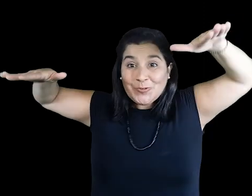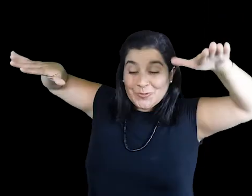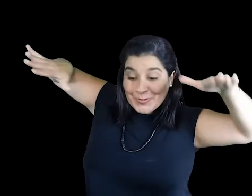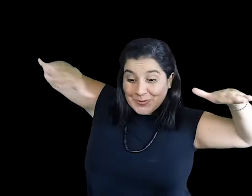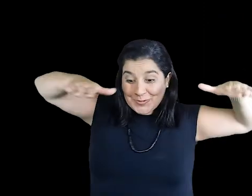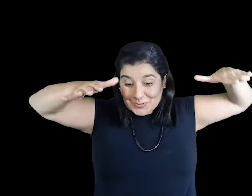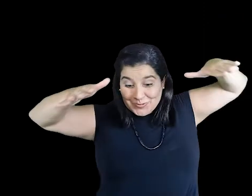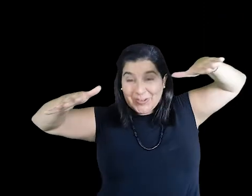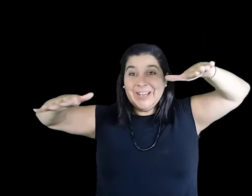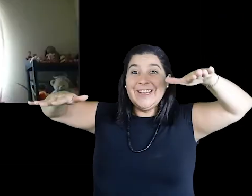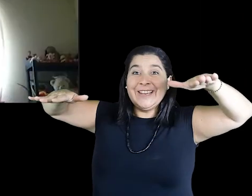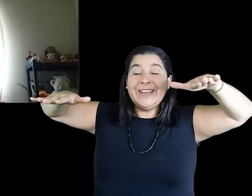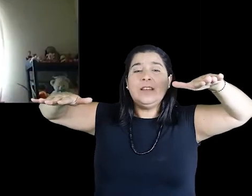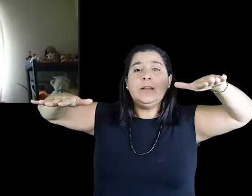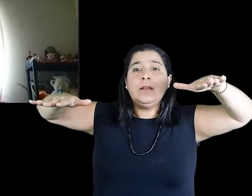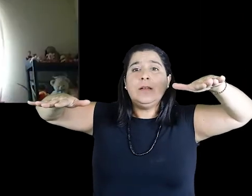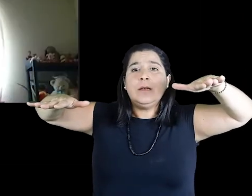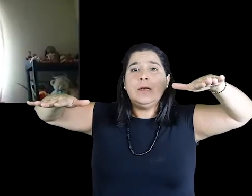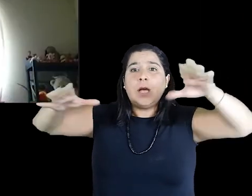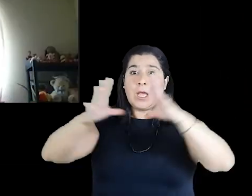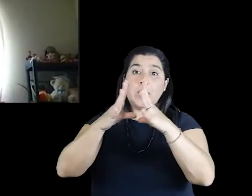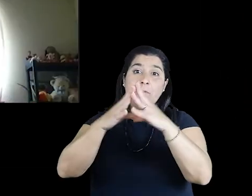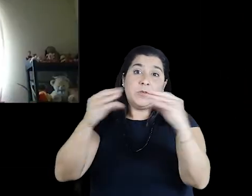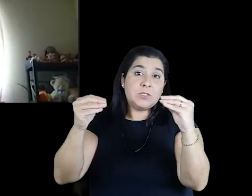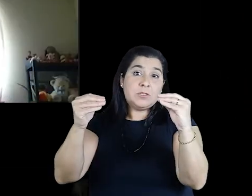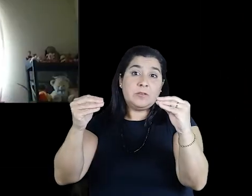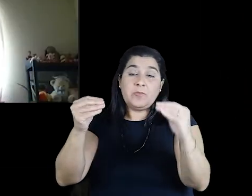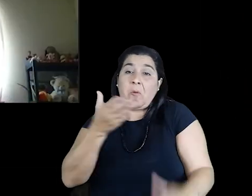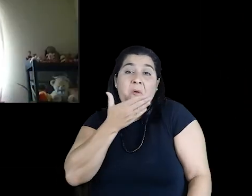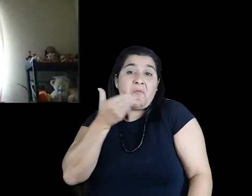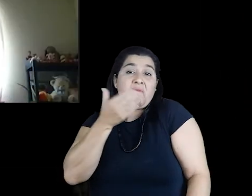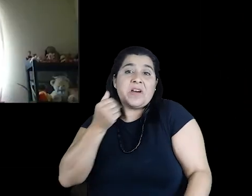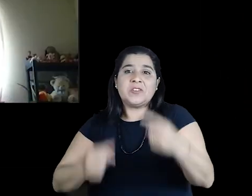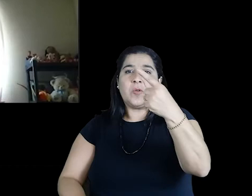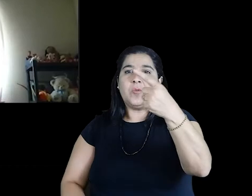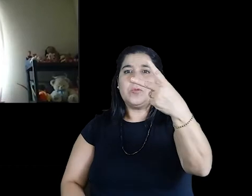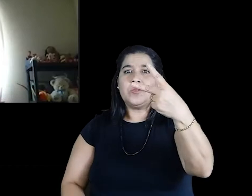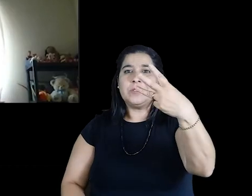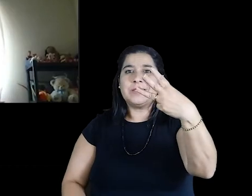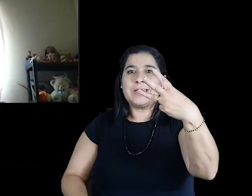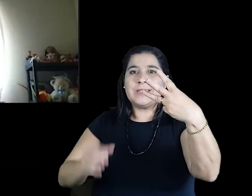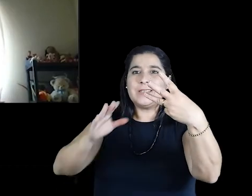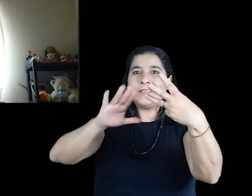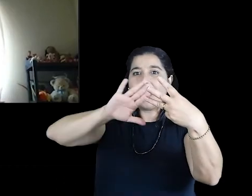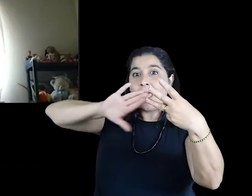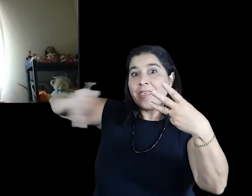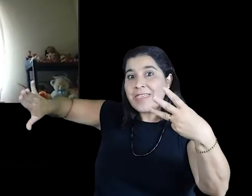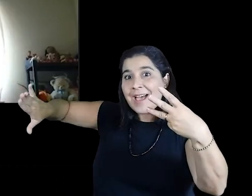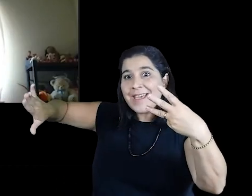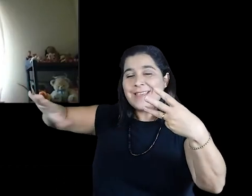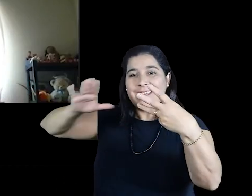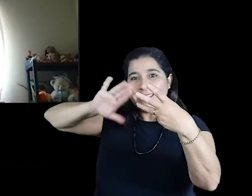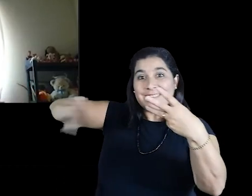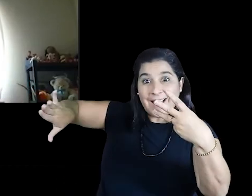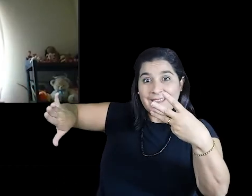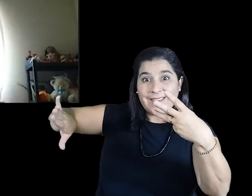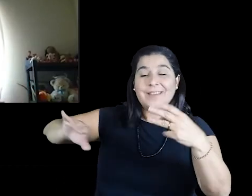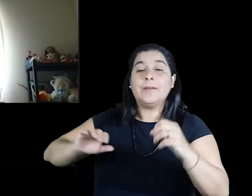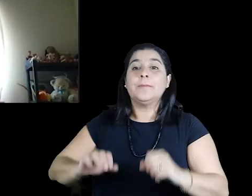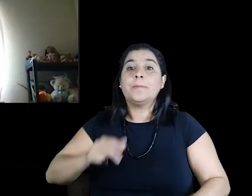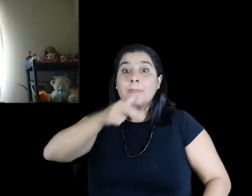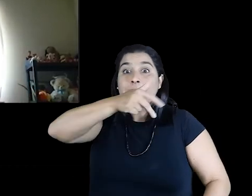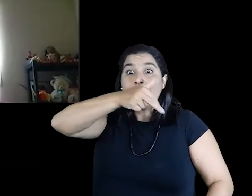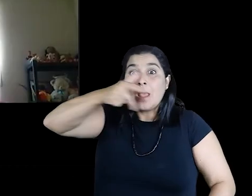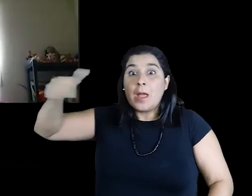Eu tô voando no ar! Então, ficar invisível é fácil. Quando eu contar até 3, todo mundo sai assim, deixa a tela sem você aparecer,